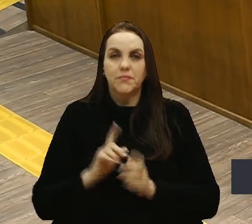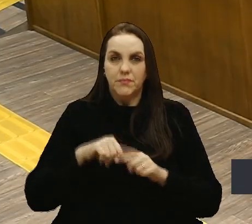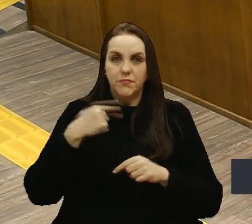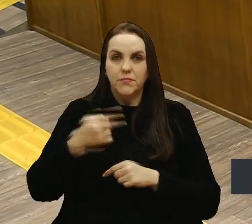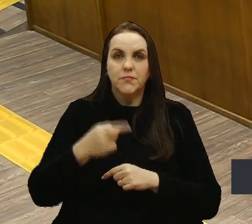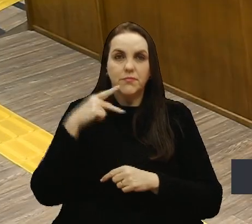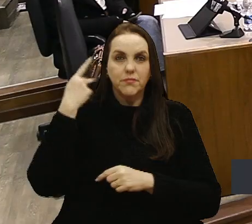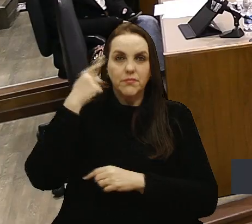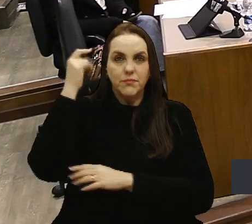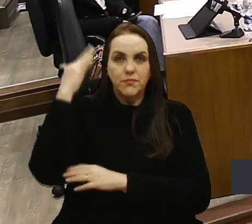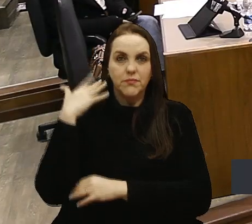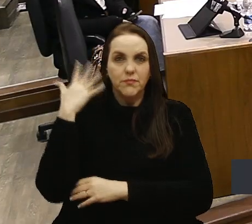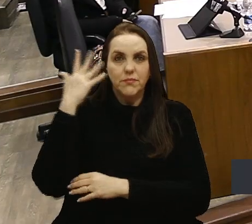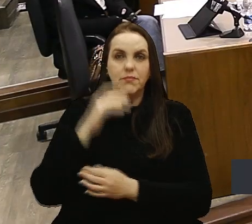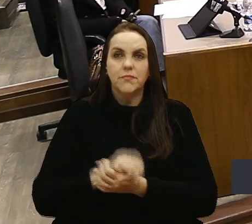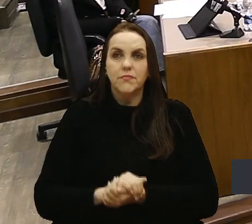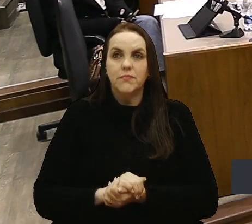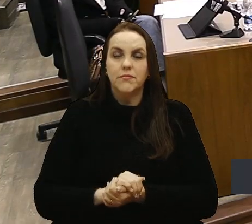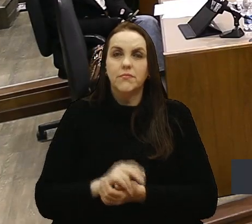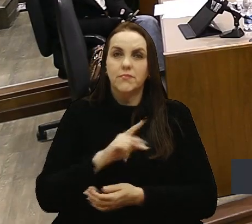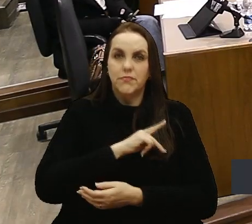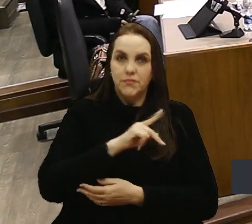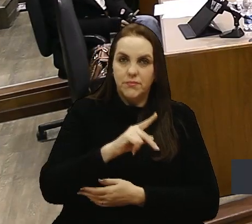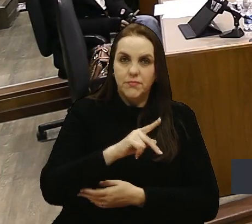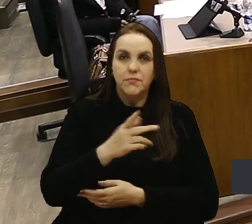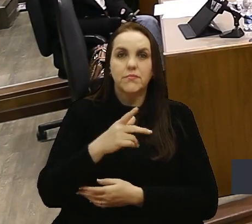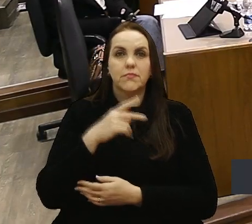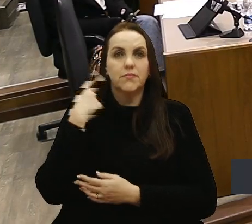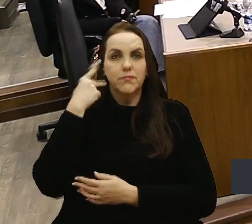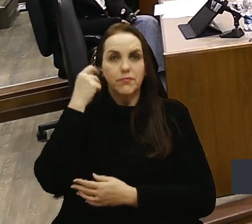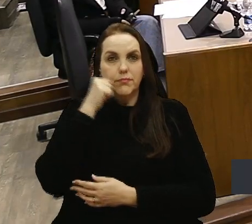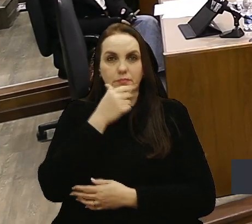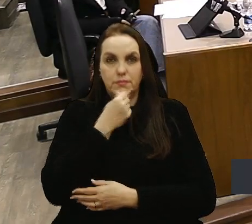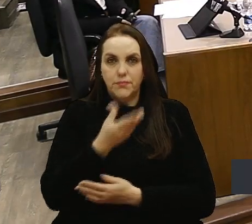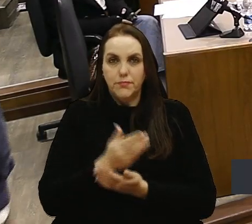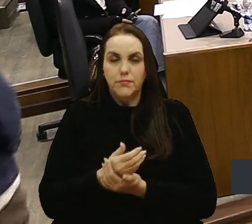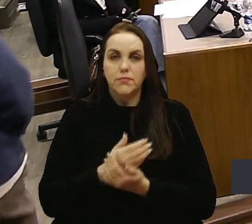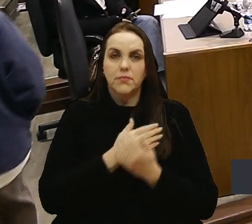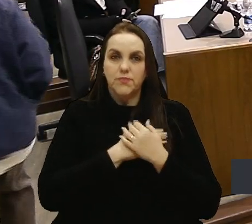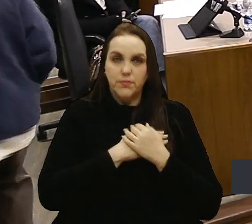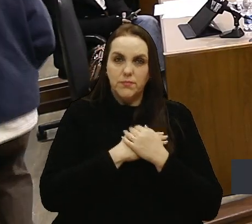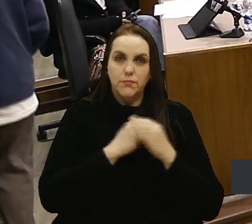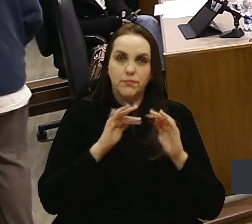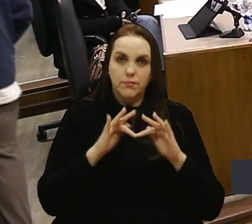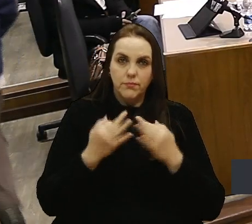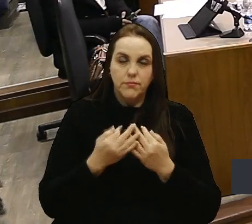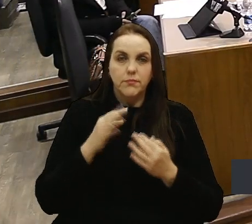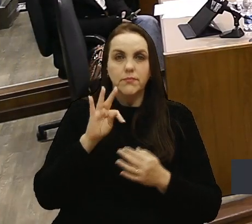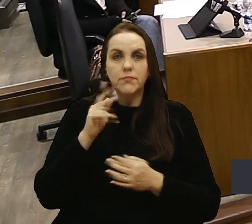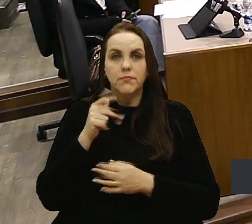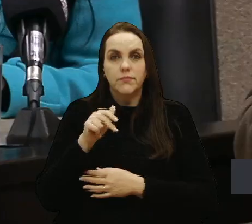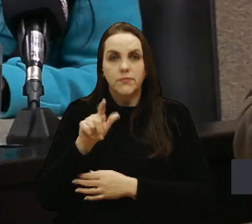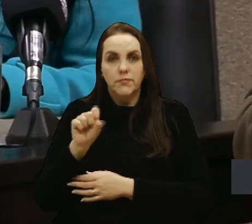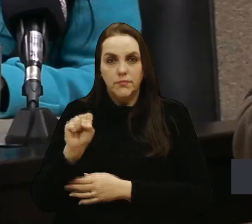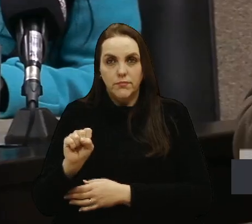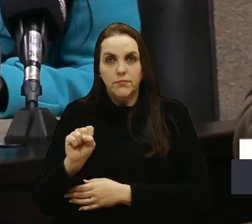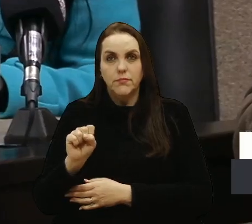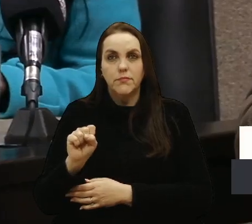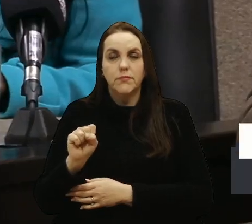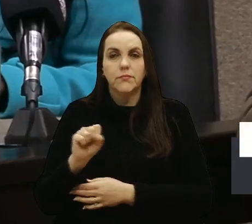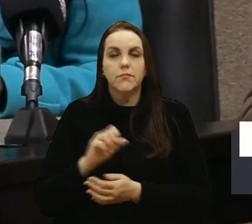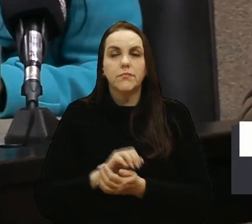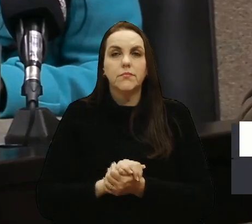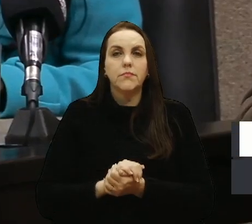Mello. Senhor presidente, senhores vereadores, eu tenho um voto de pesar aos familiares do Thales Henrique